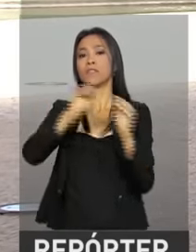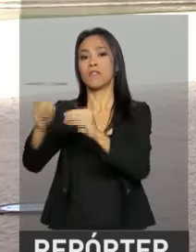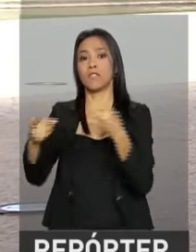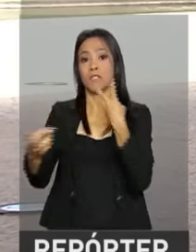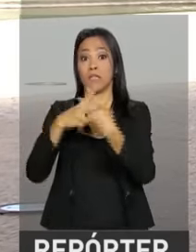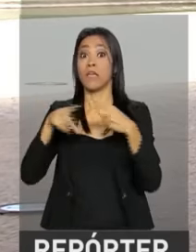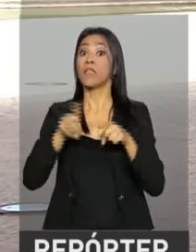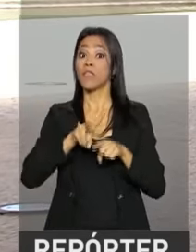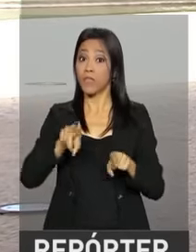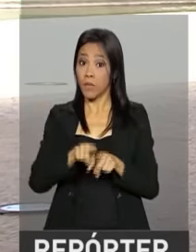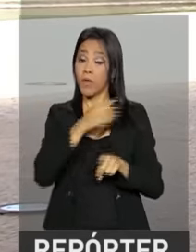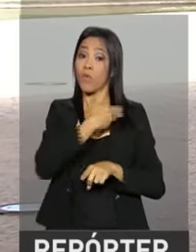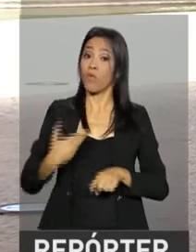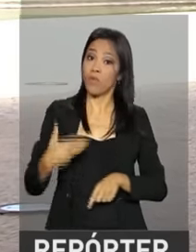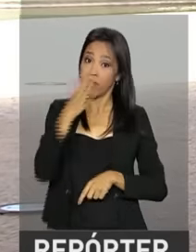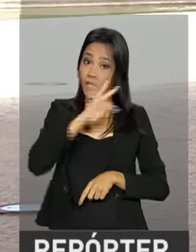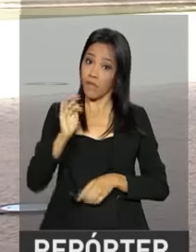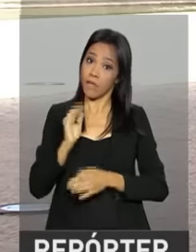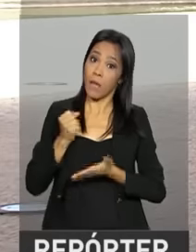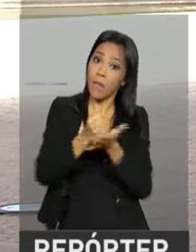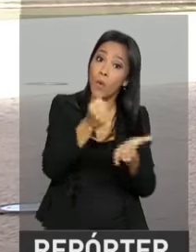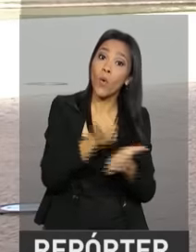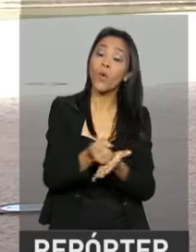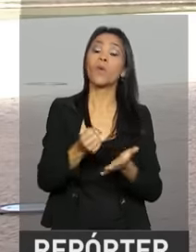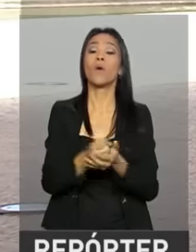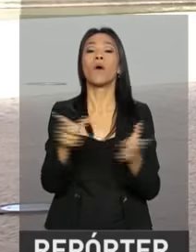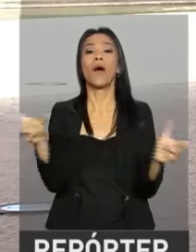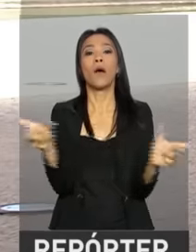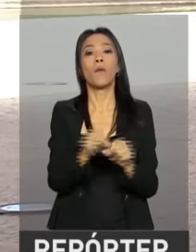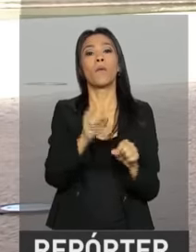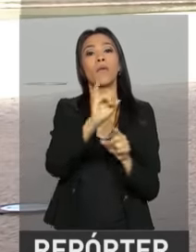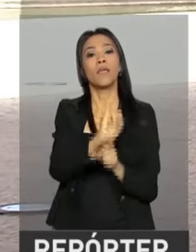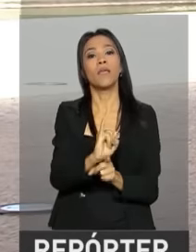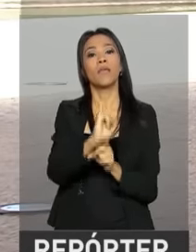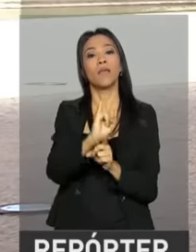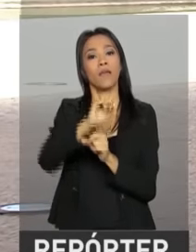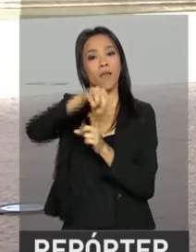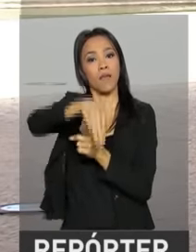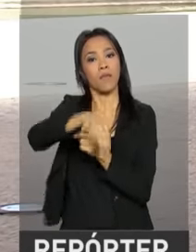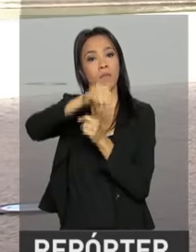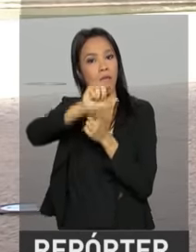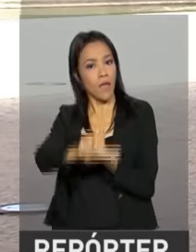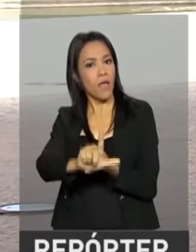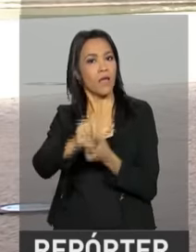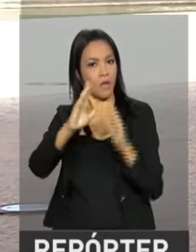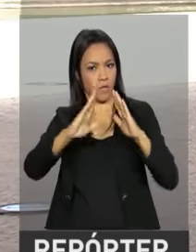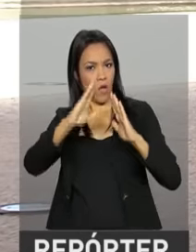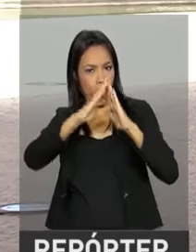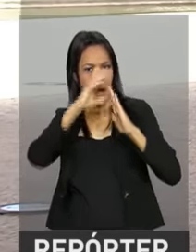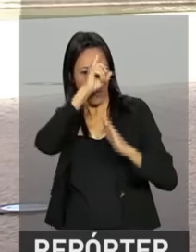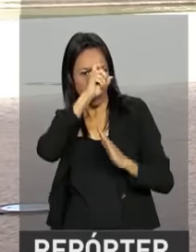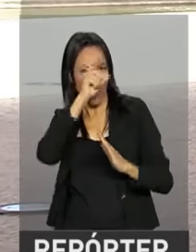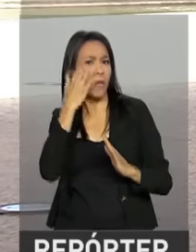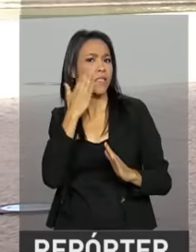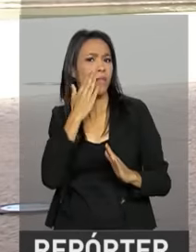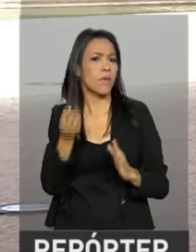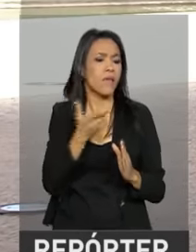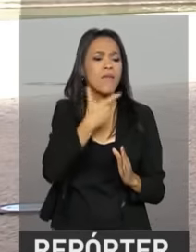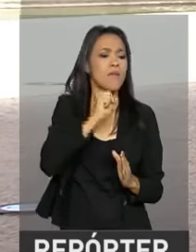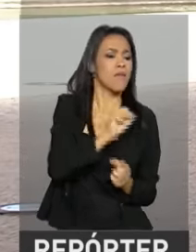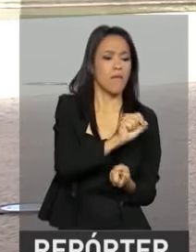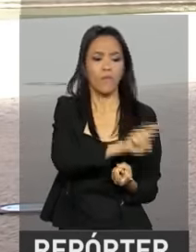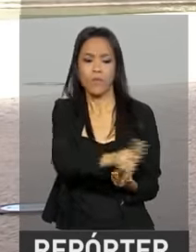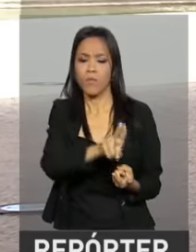para que o Instituto Médico Legal possa identificar com mais facilidade as vítimas durante essa chacina O Secretário de